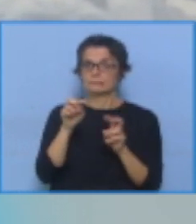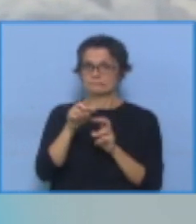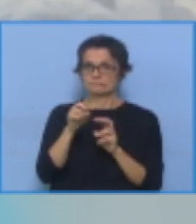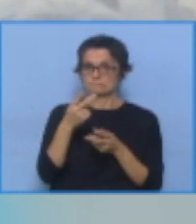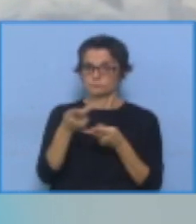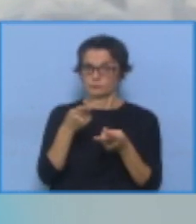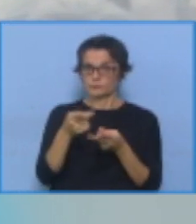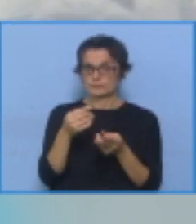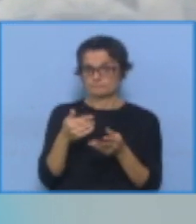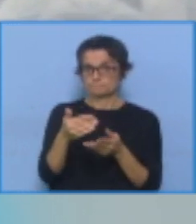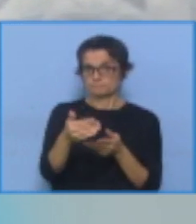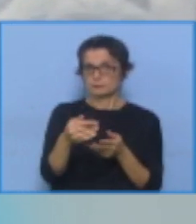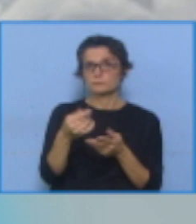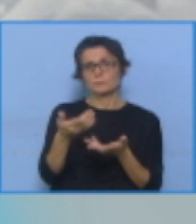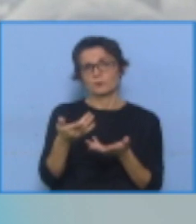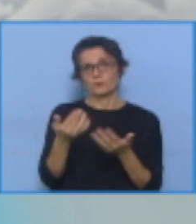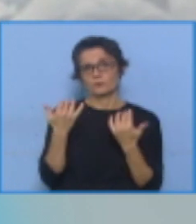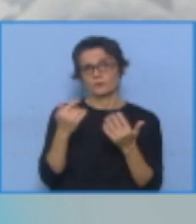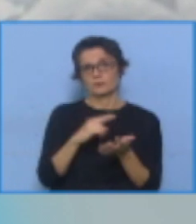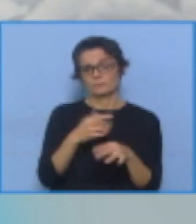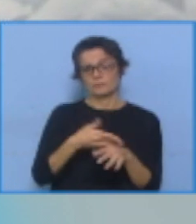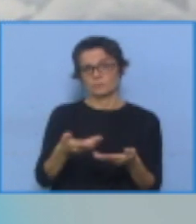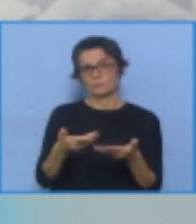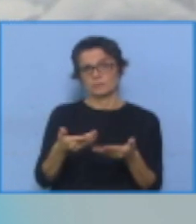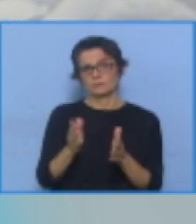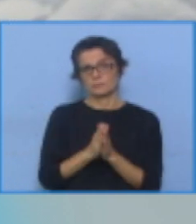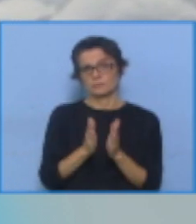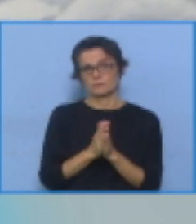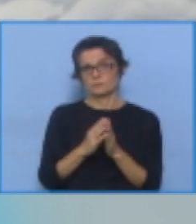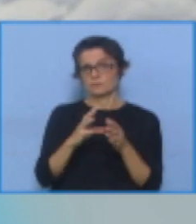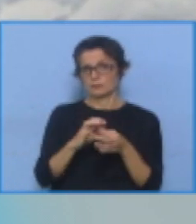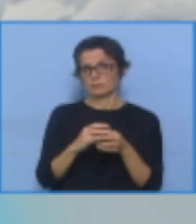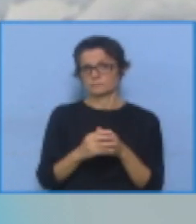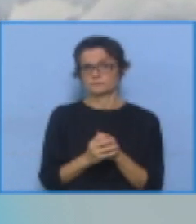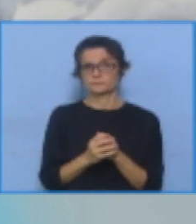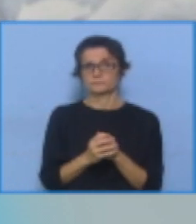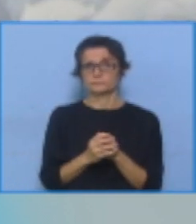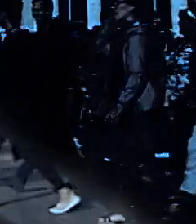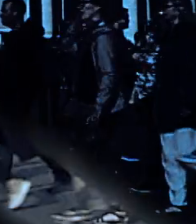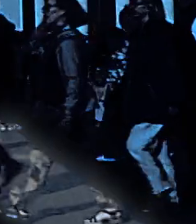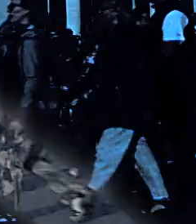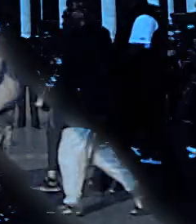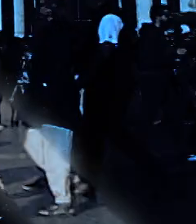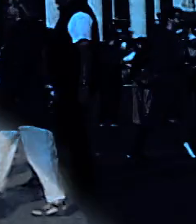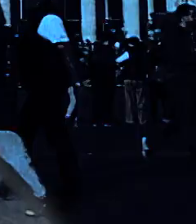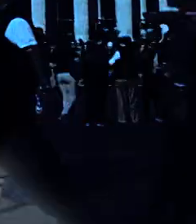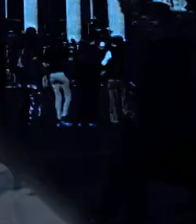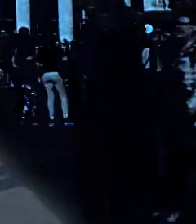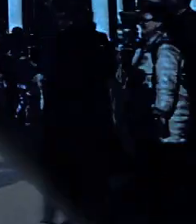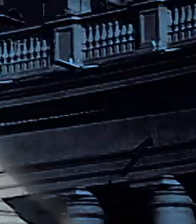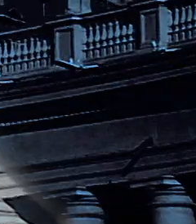Pedro Vaz Pato. Para já ficam os temas da atualidade religiosa que hoje destacamos.